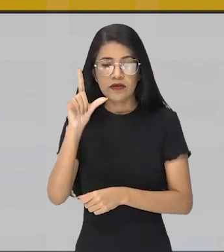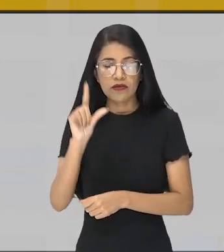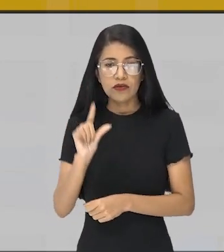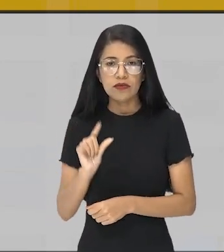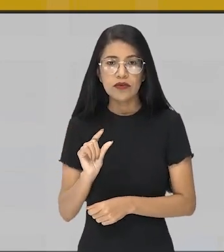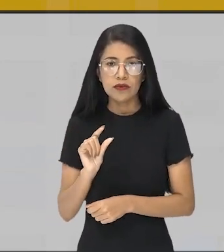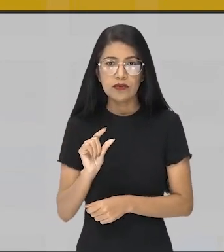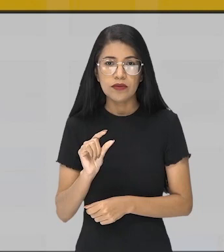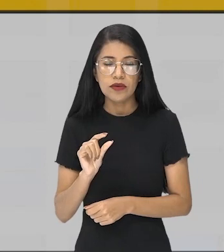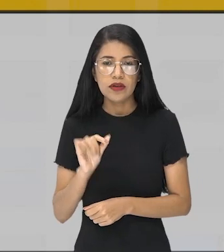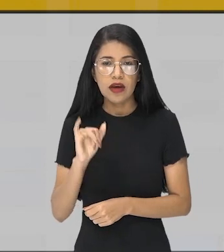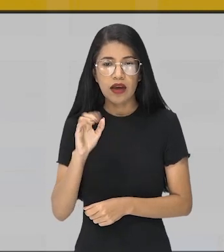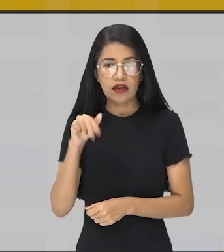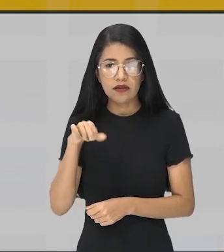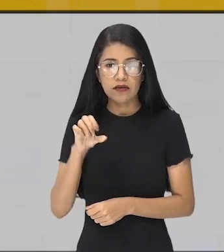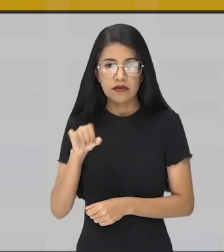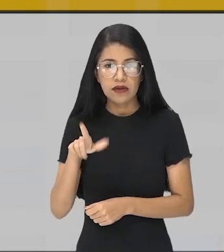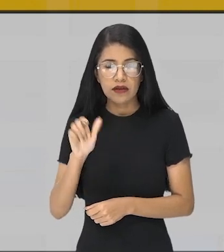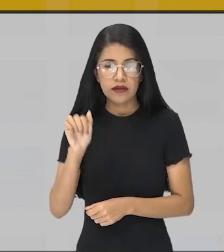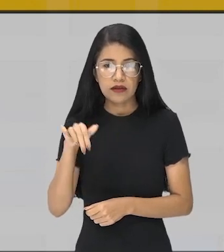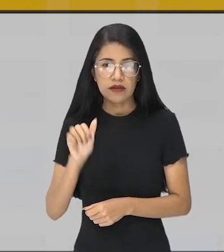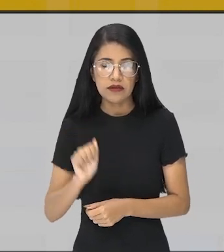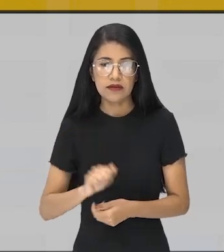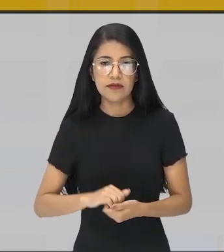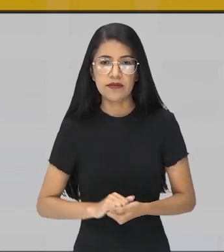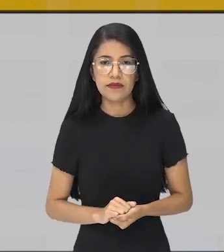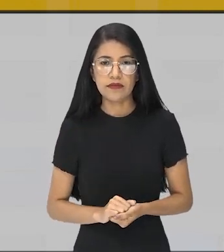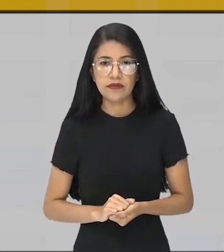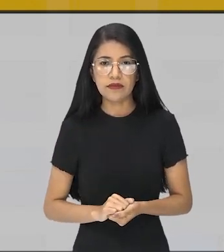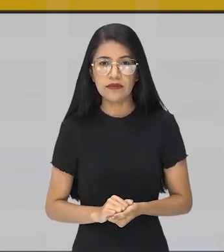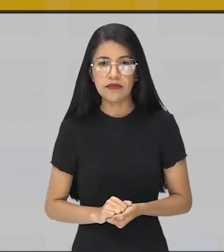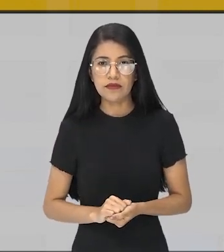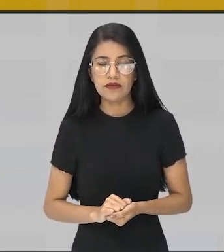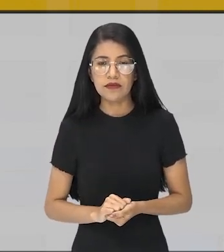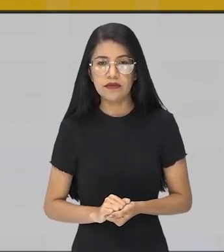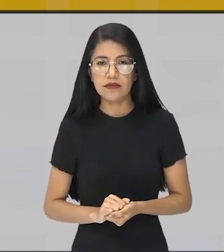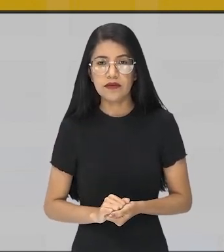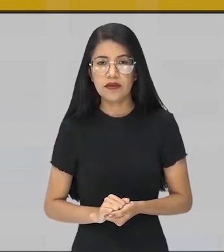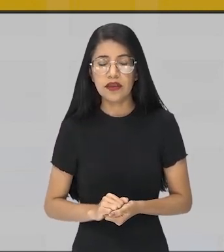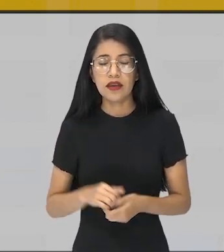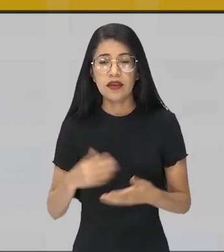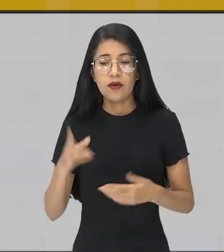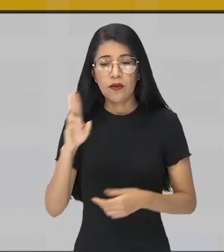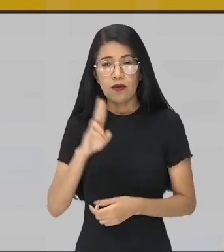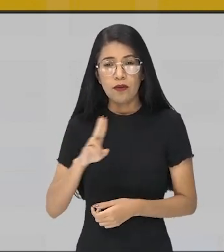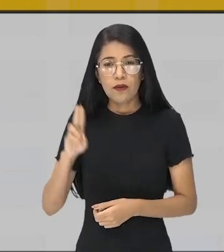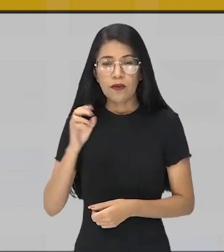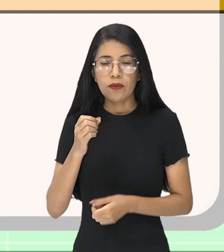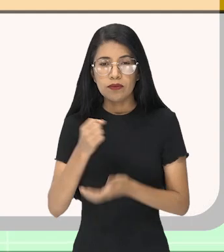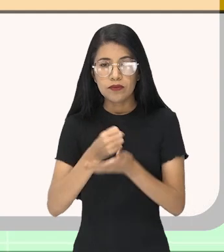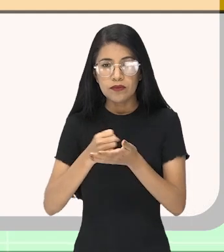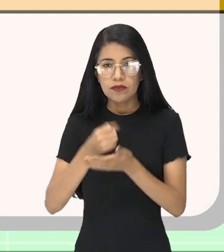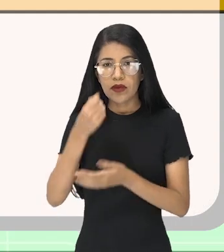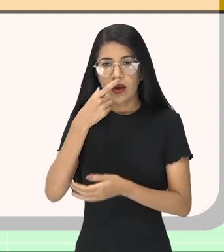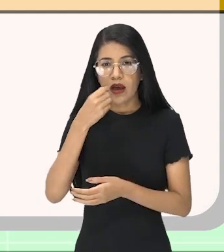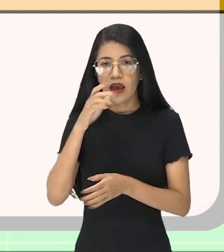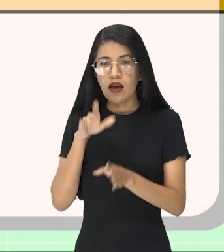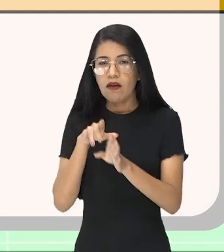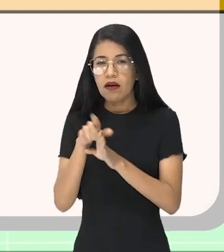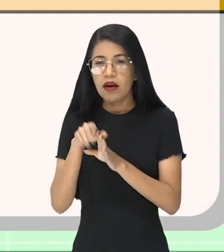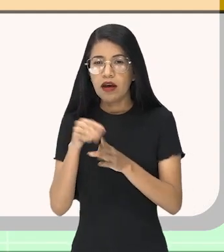da resistência da insulina na célula. O uso de medicamentos é indicado quando